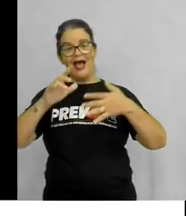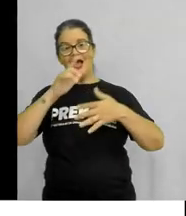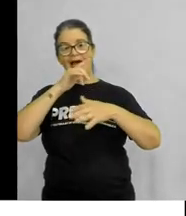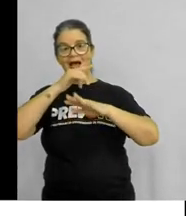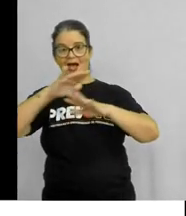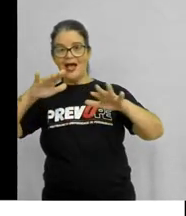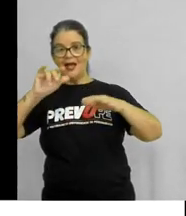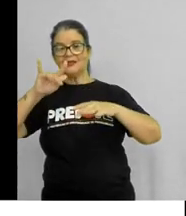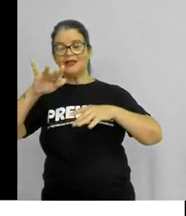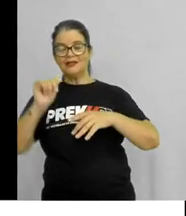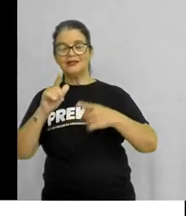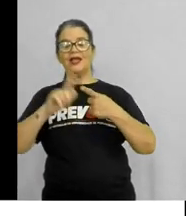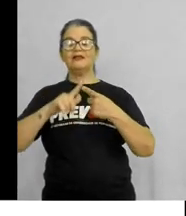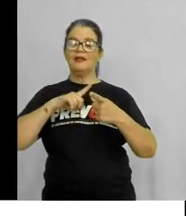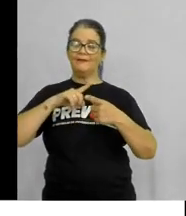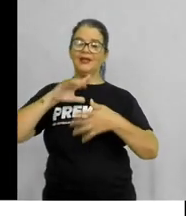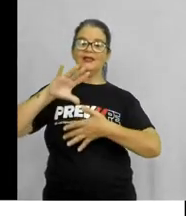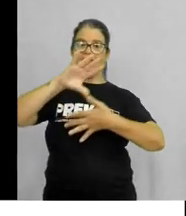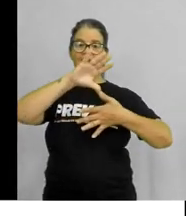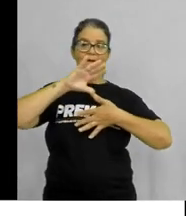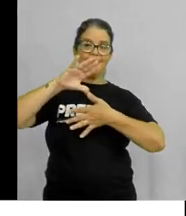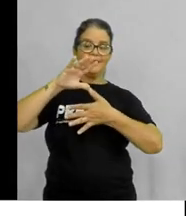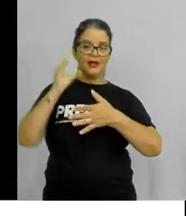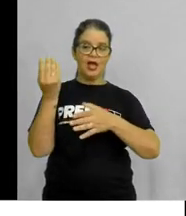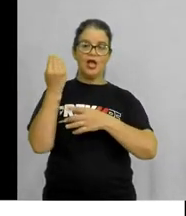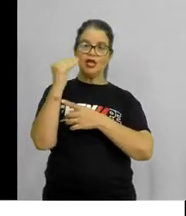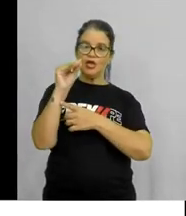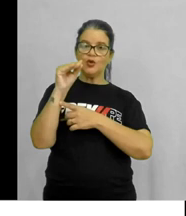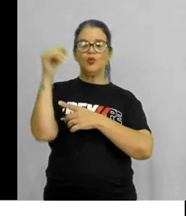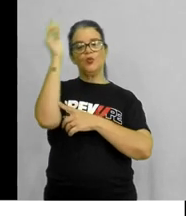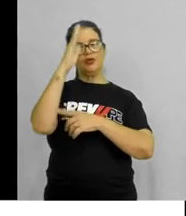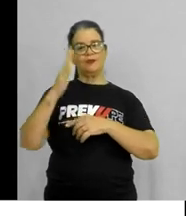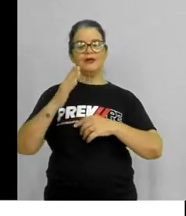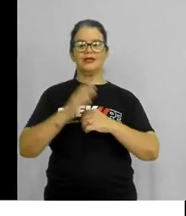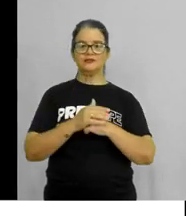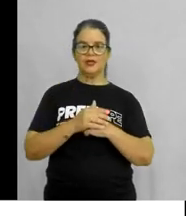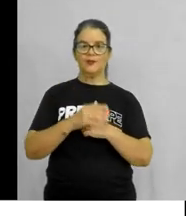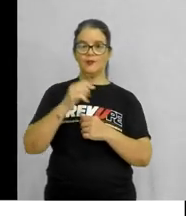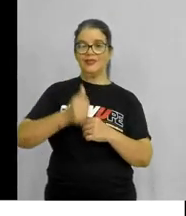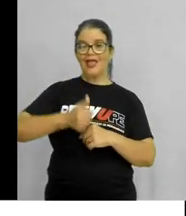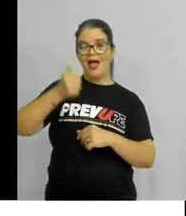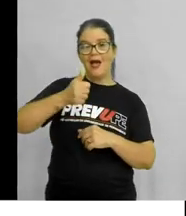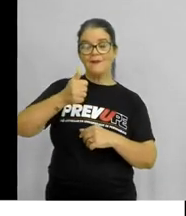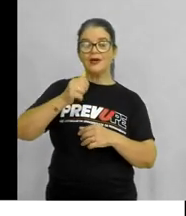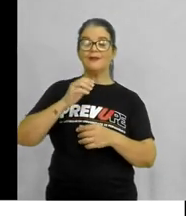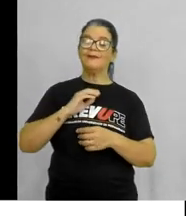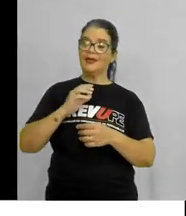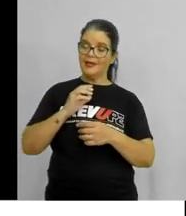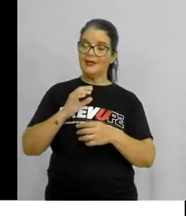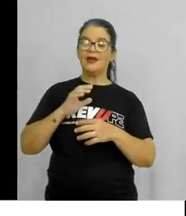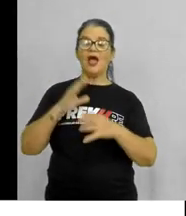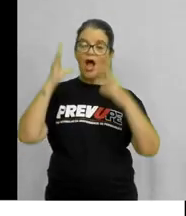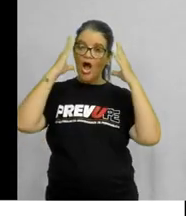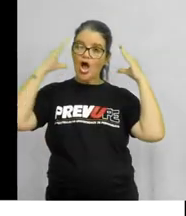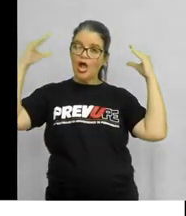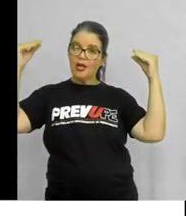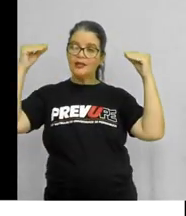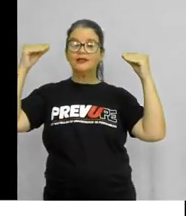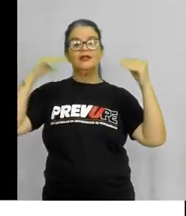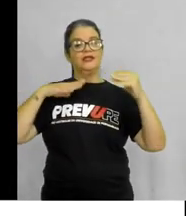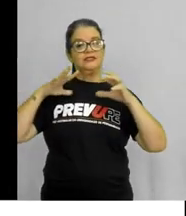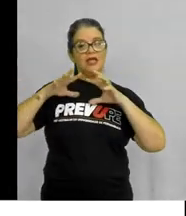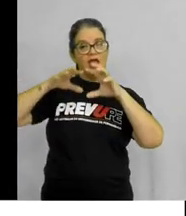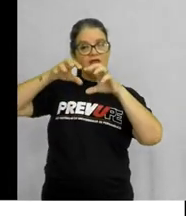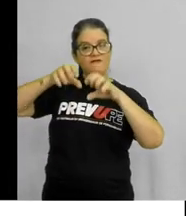América incluindo o Brasil a primeira investida holandesa ocorreu em